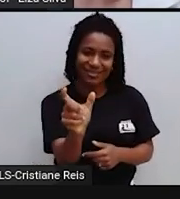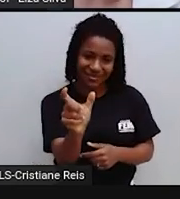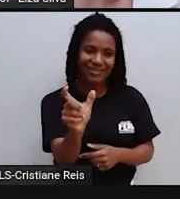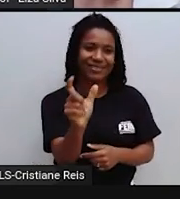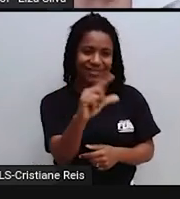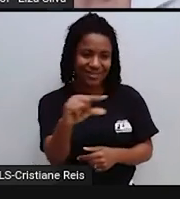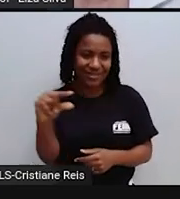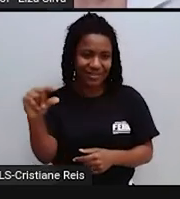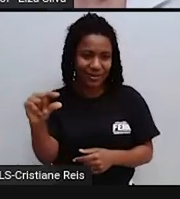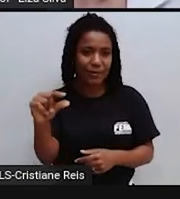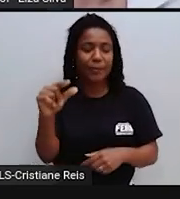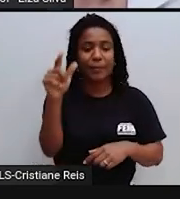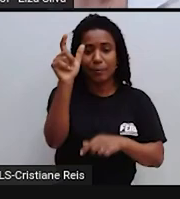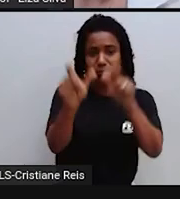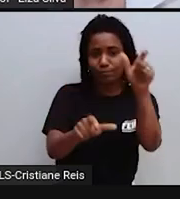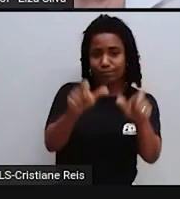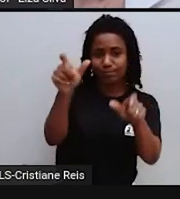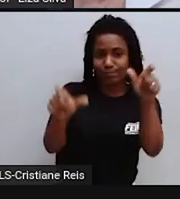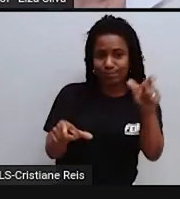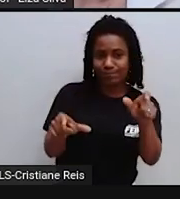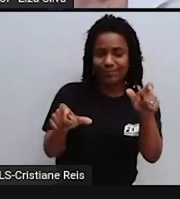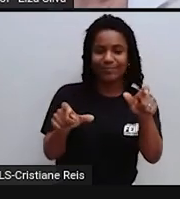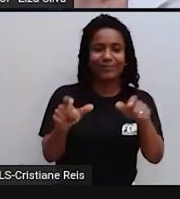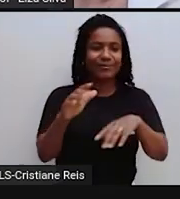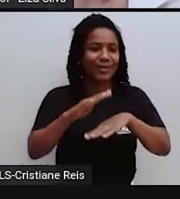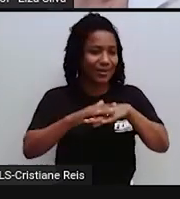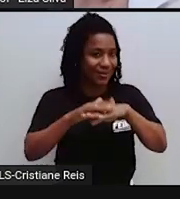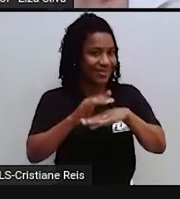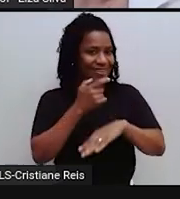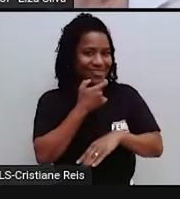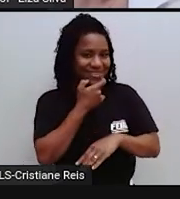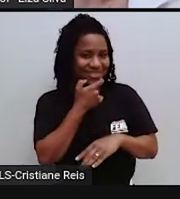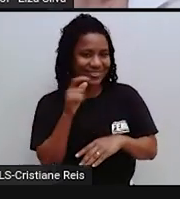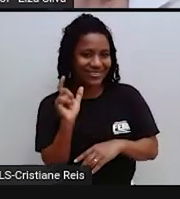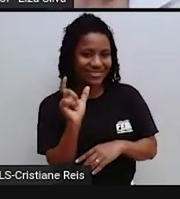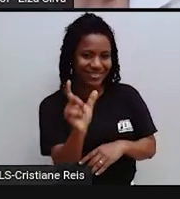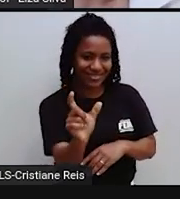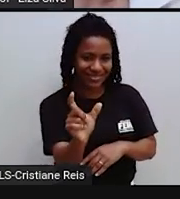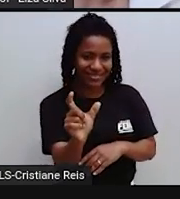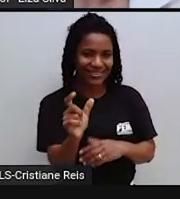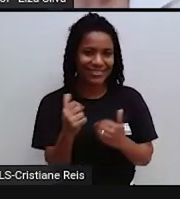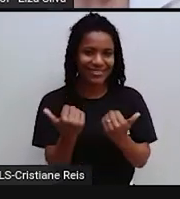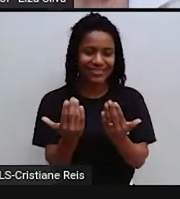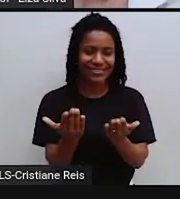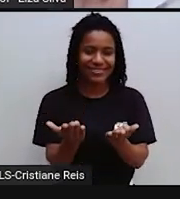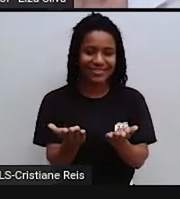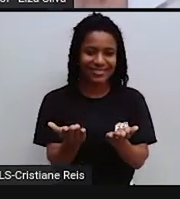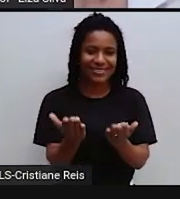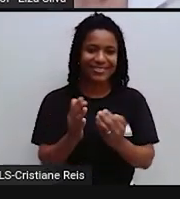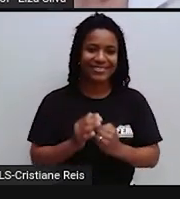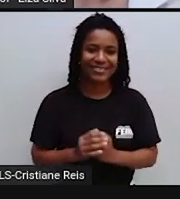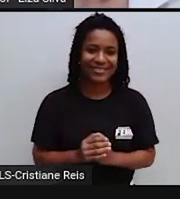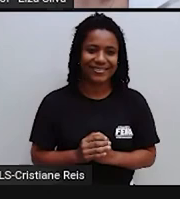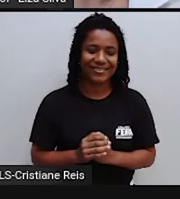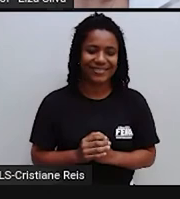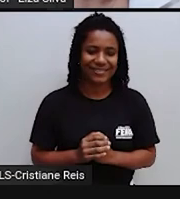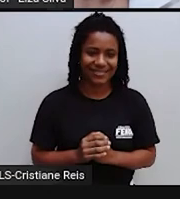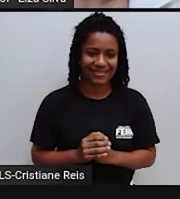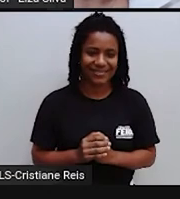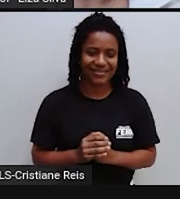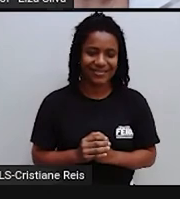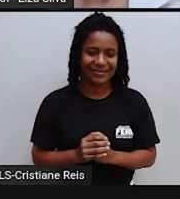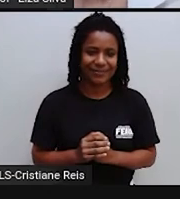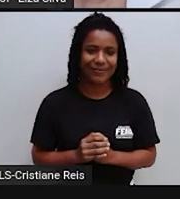está fazendo em inglês. Today, we are going to describe in writing what they are doing according